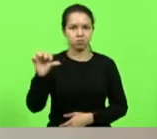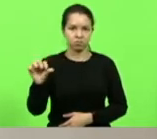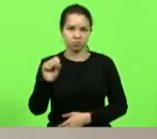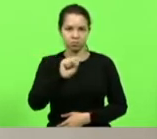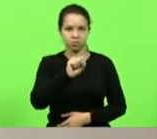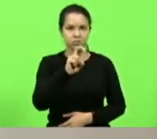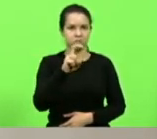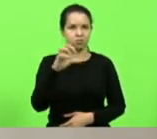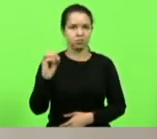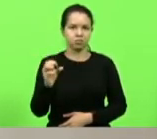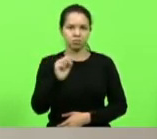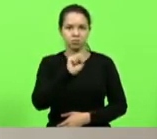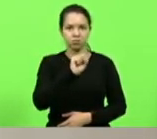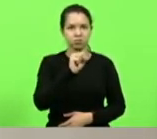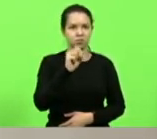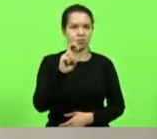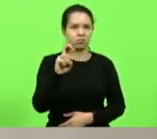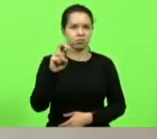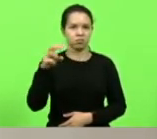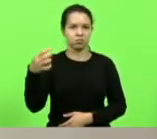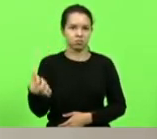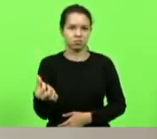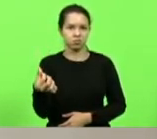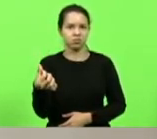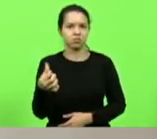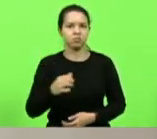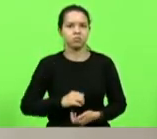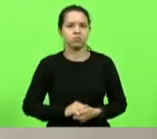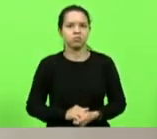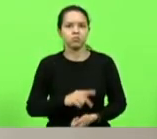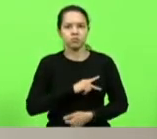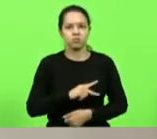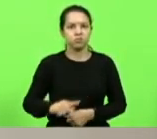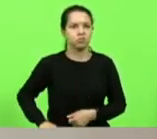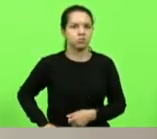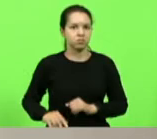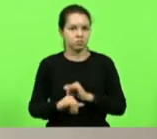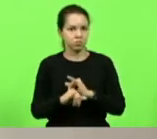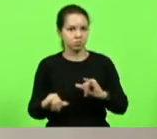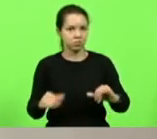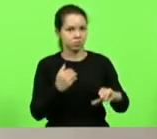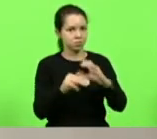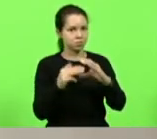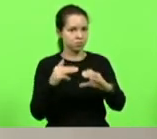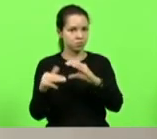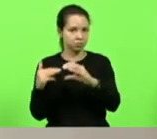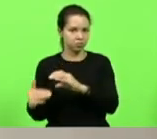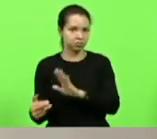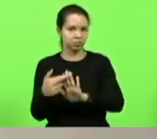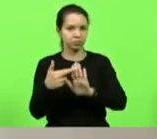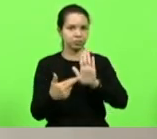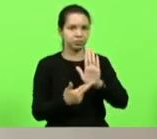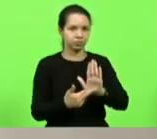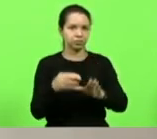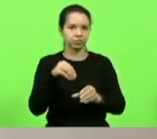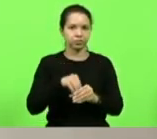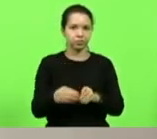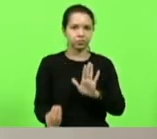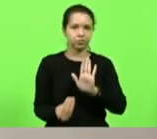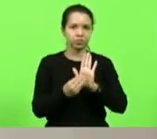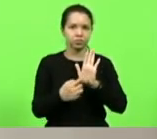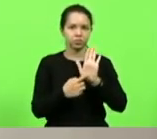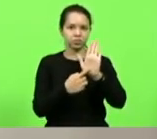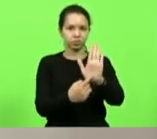850 e 856. Esta presidência comunica que encaminhará aos destinatários, conforme determina o regimento interno, as